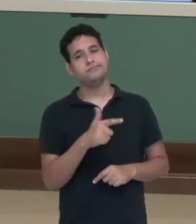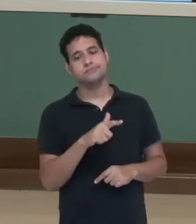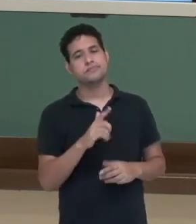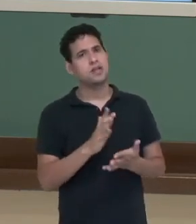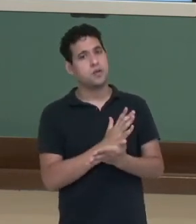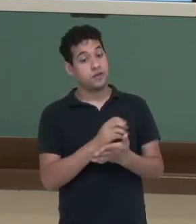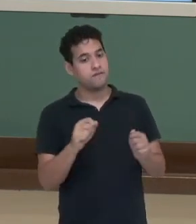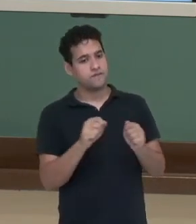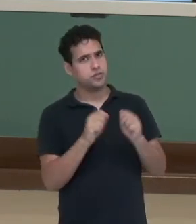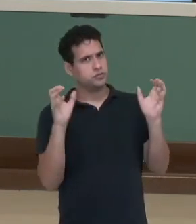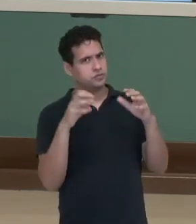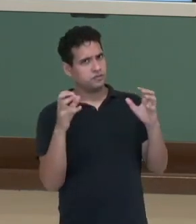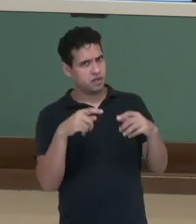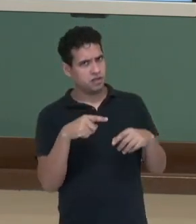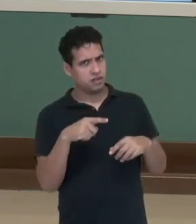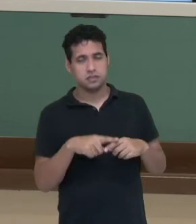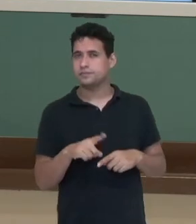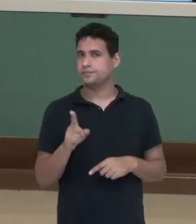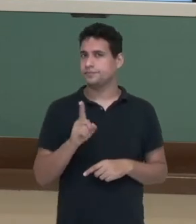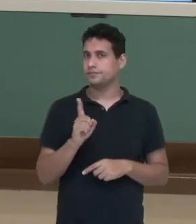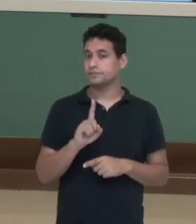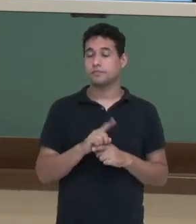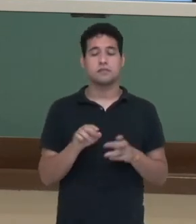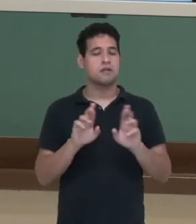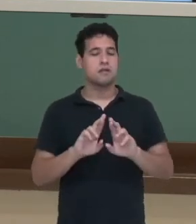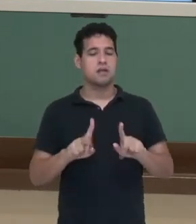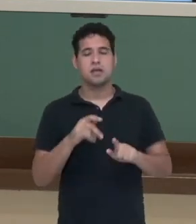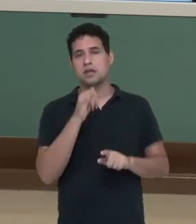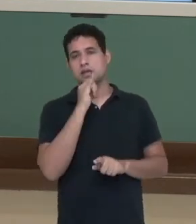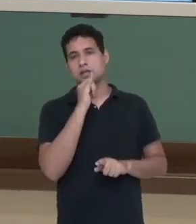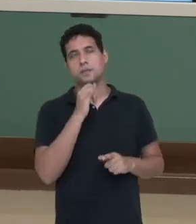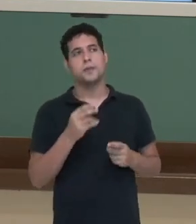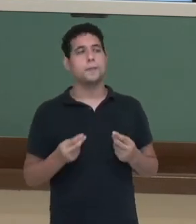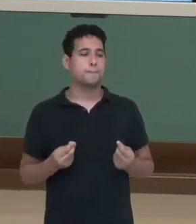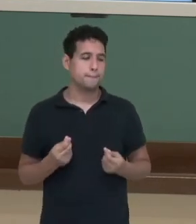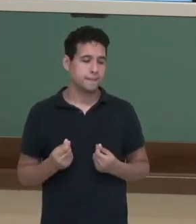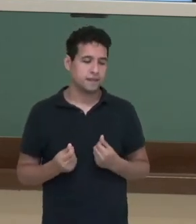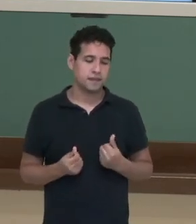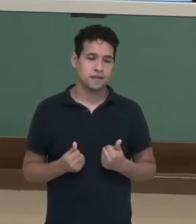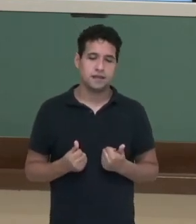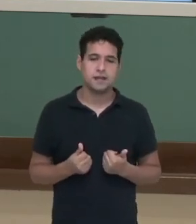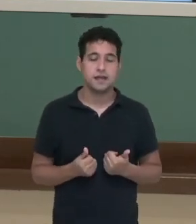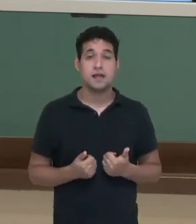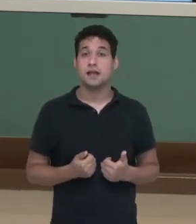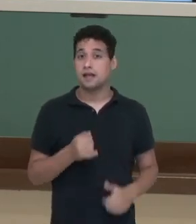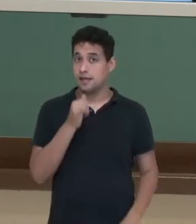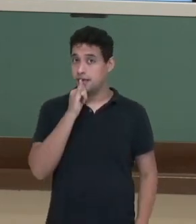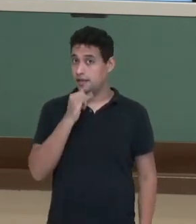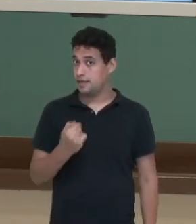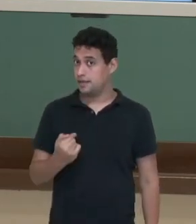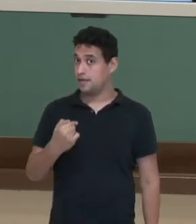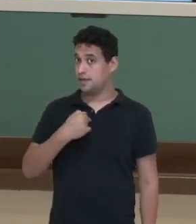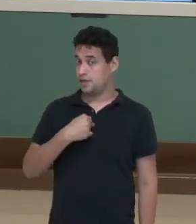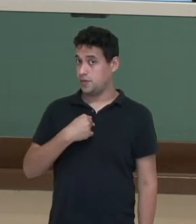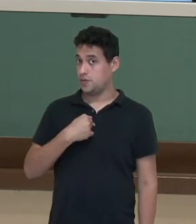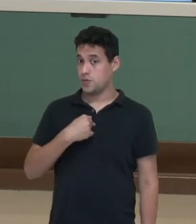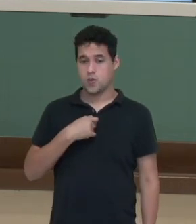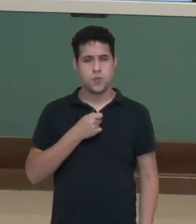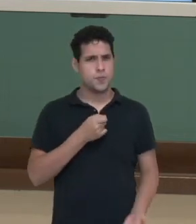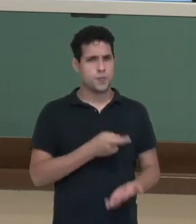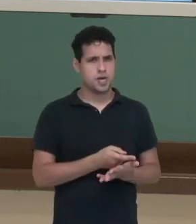fez chover? Não. Diferente quando eu falo assim, eu